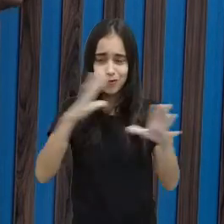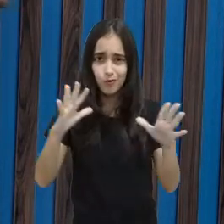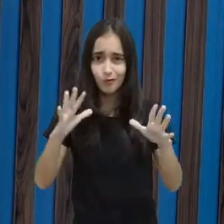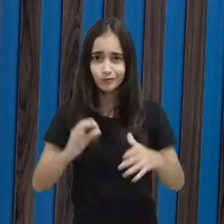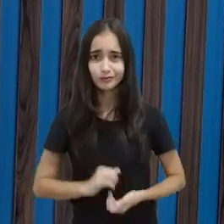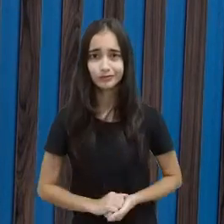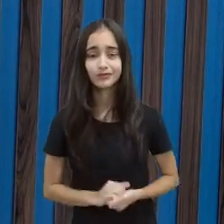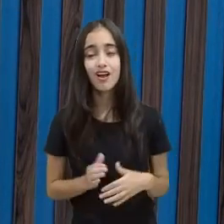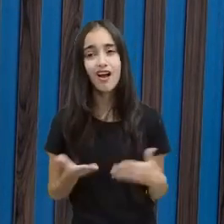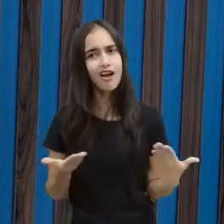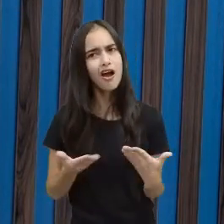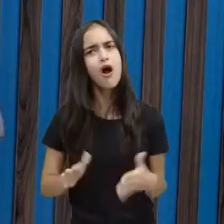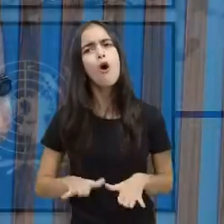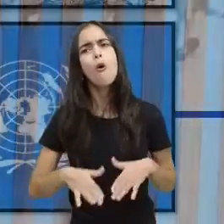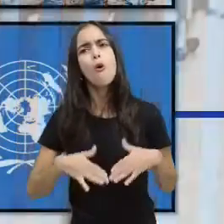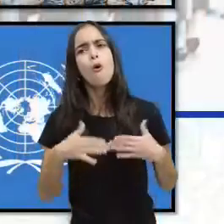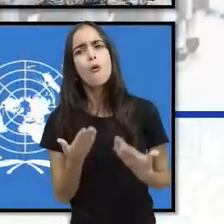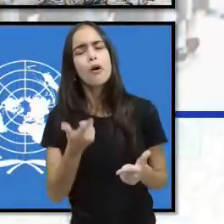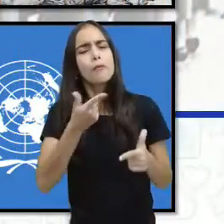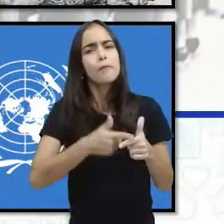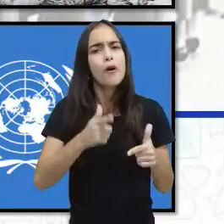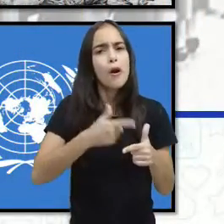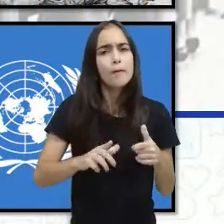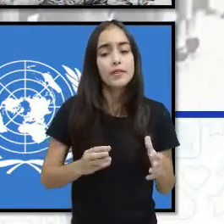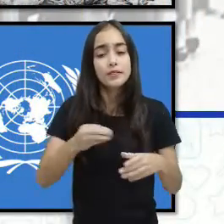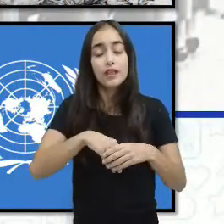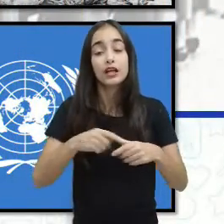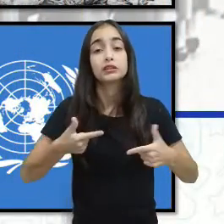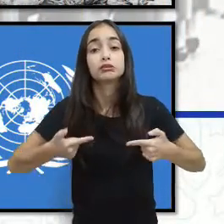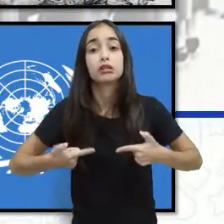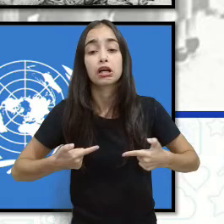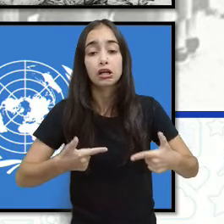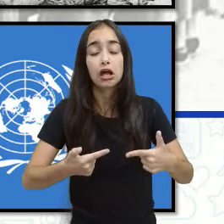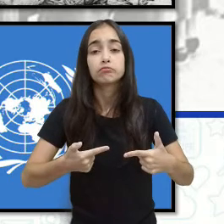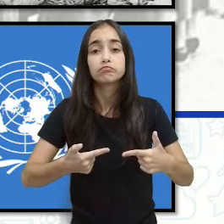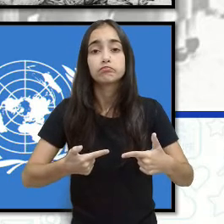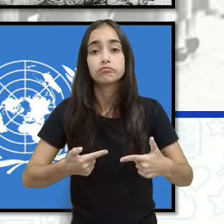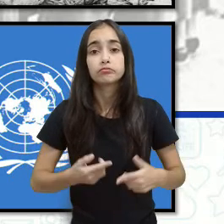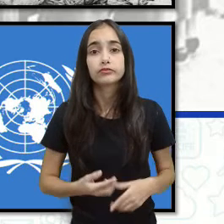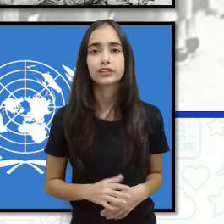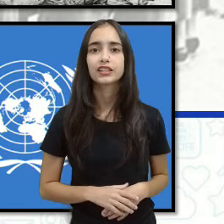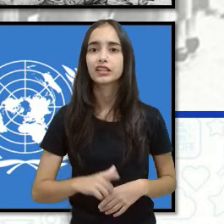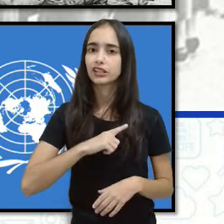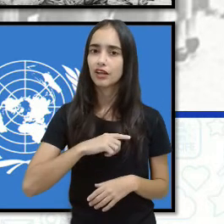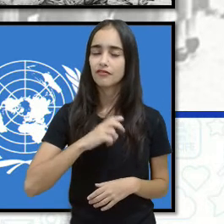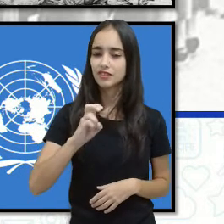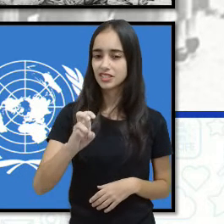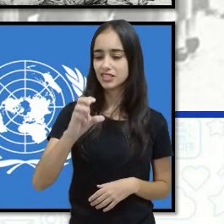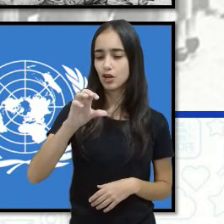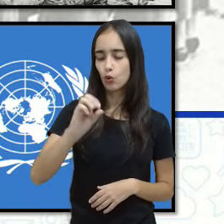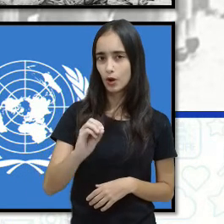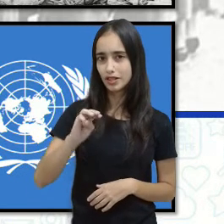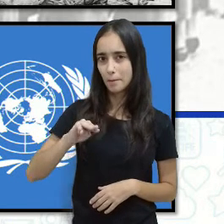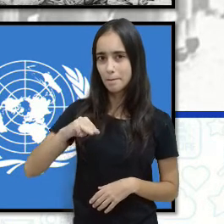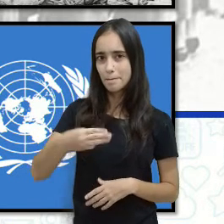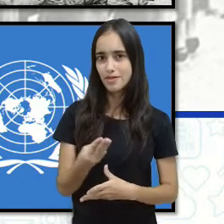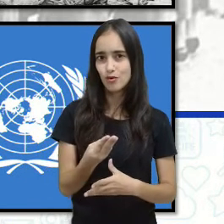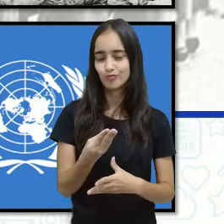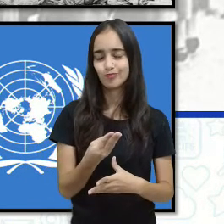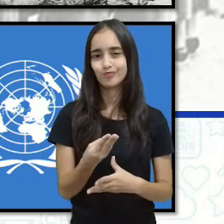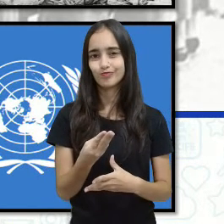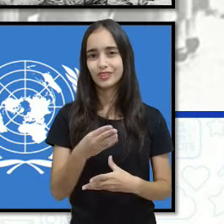foram as consequências da guerra para a gente terminar a nossa aula? 50 milhões de mortes, 20 milhões da